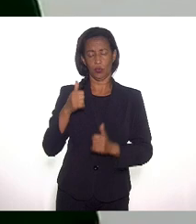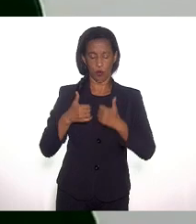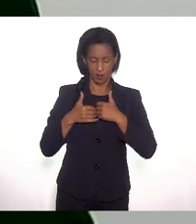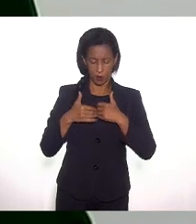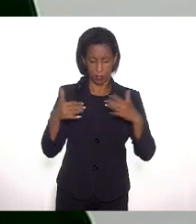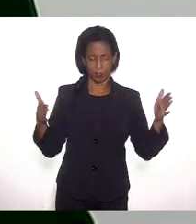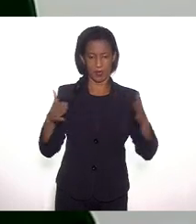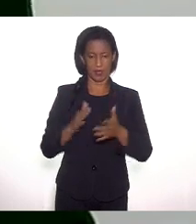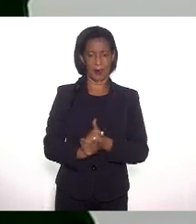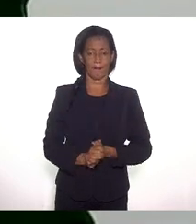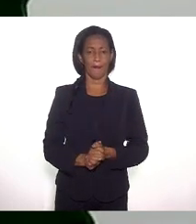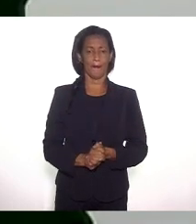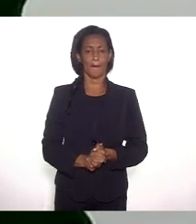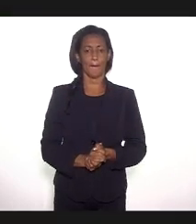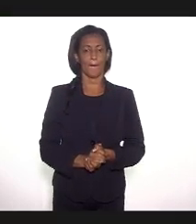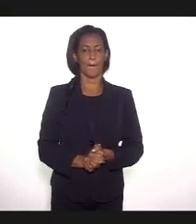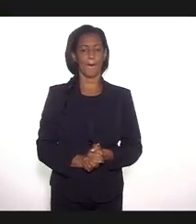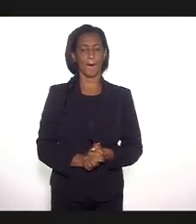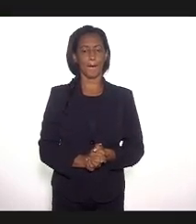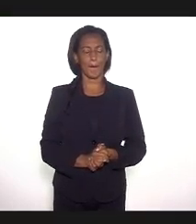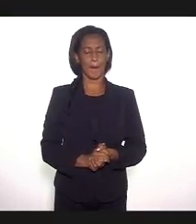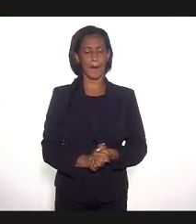iniciar o primeiro item da pauta